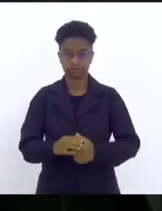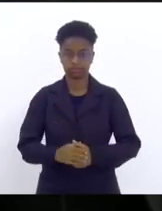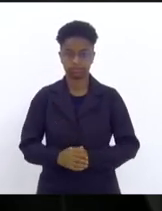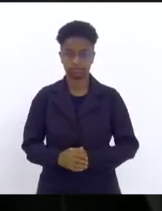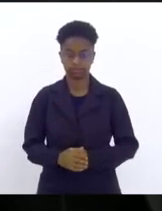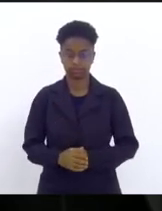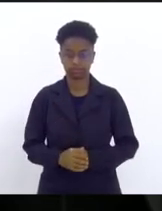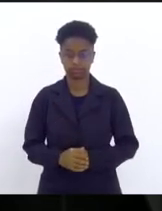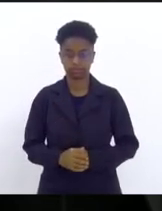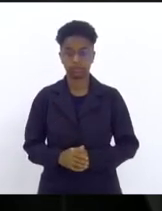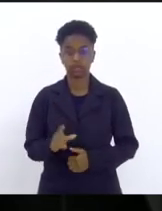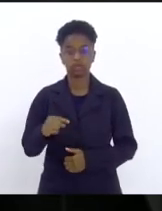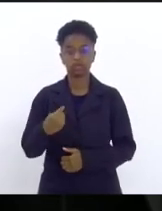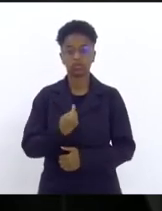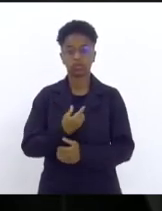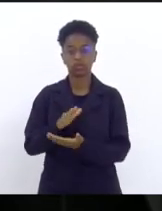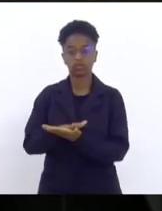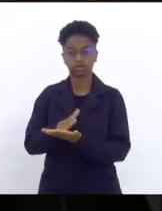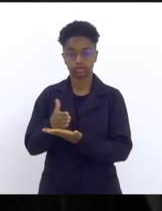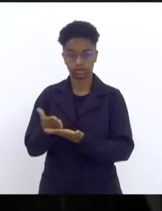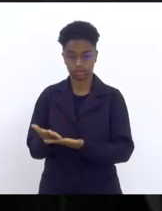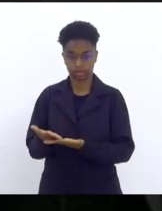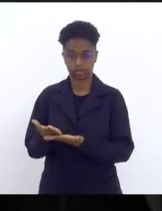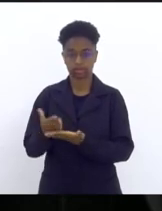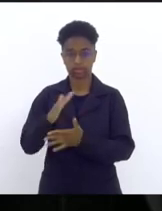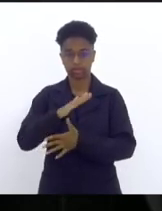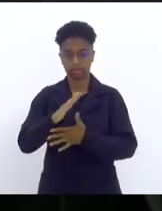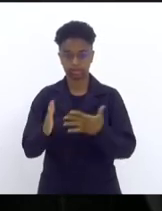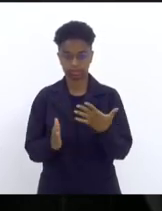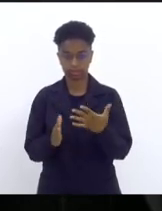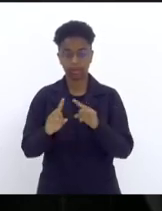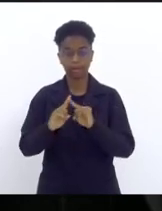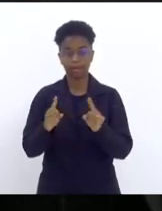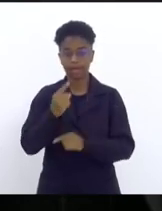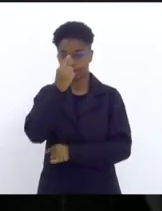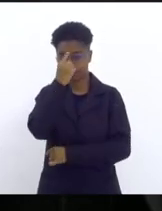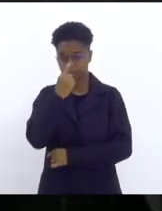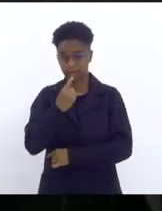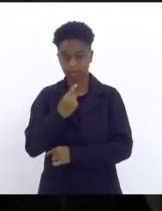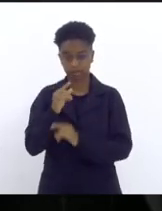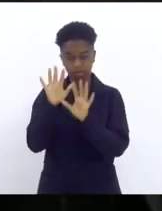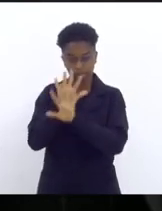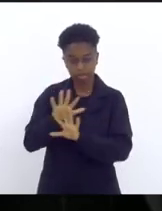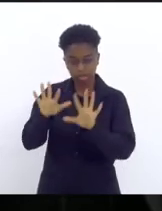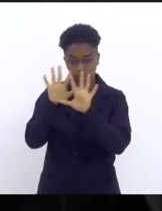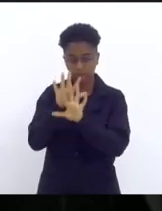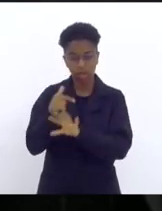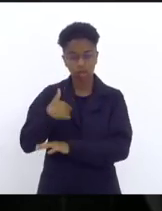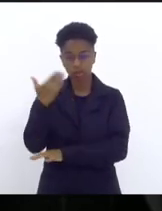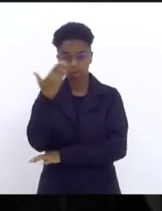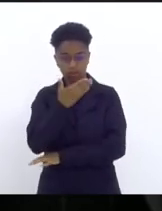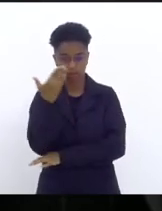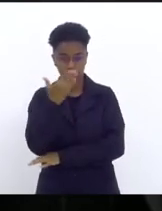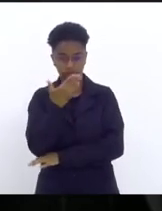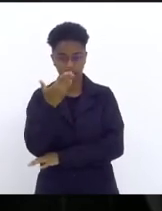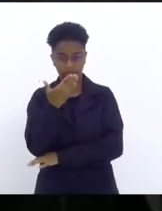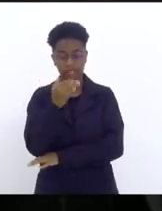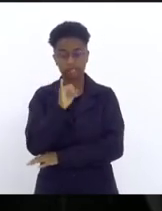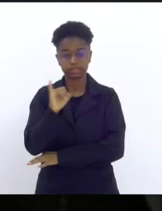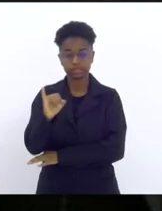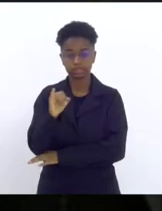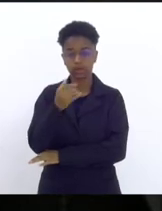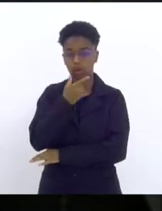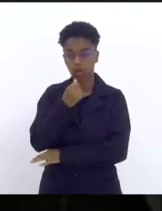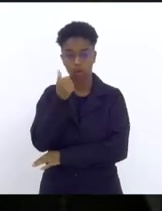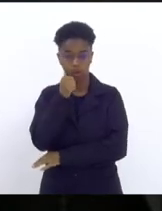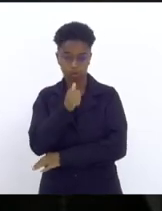senhor interprete Apesar que a imagem tá aqui encoberta não consigo verificar senhor